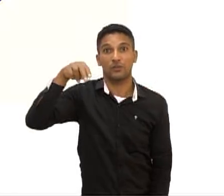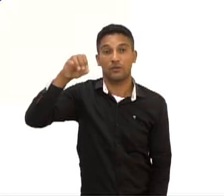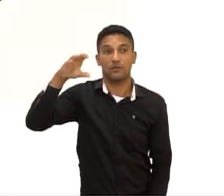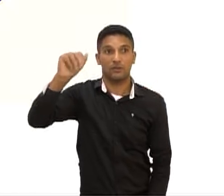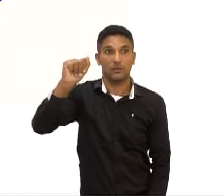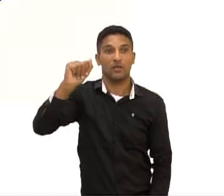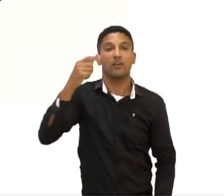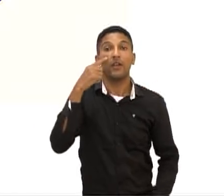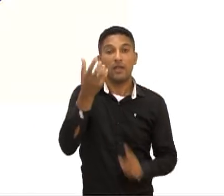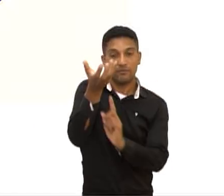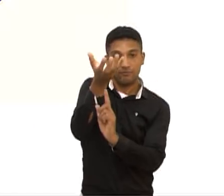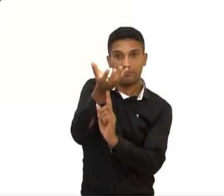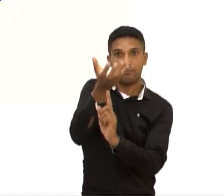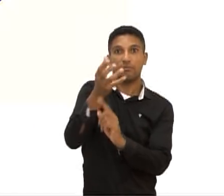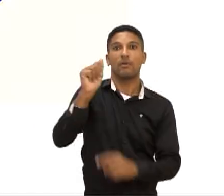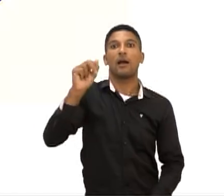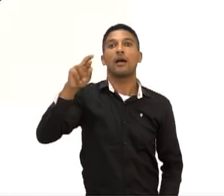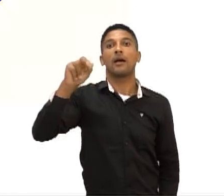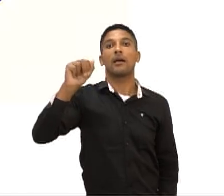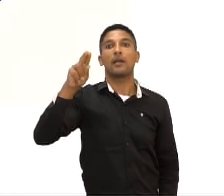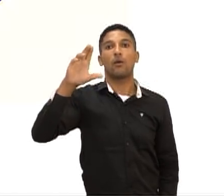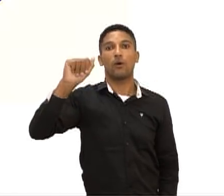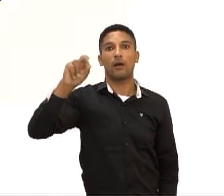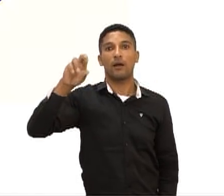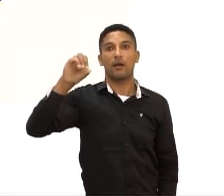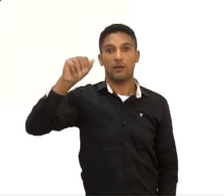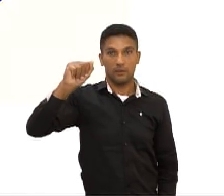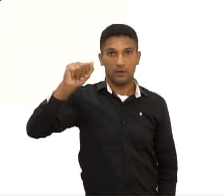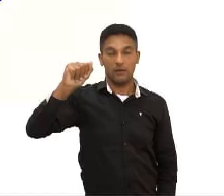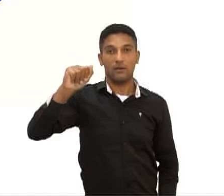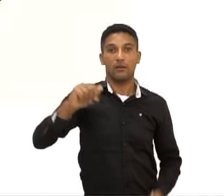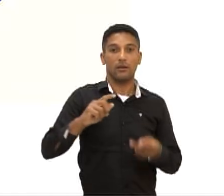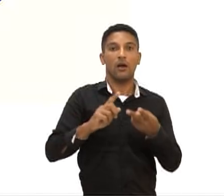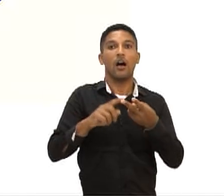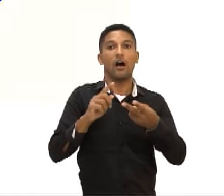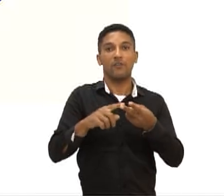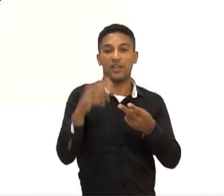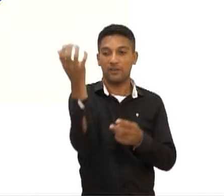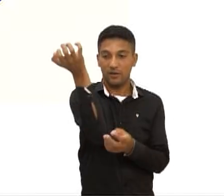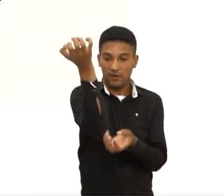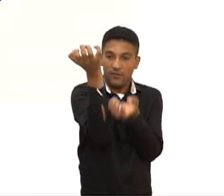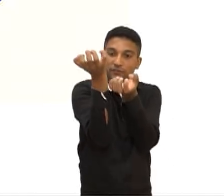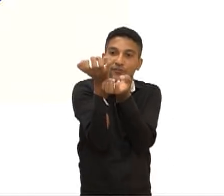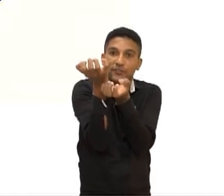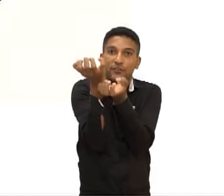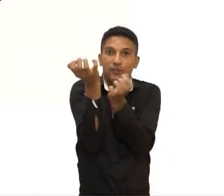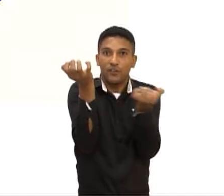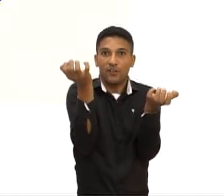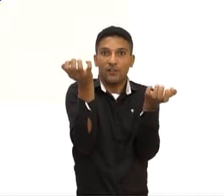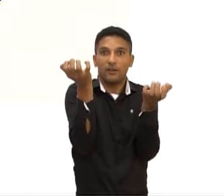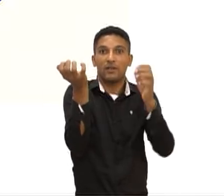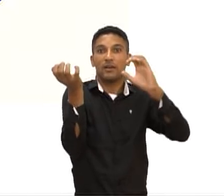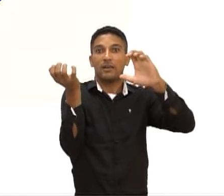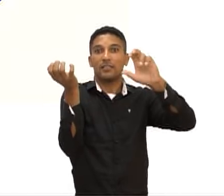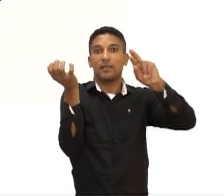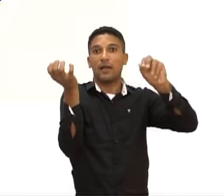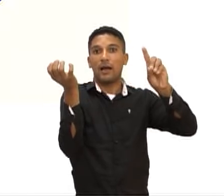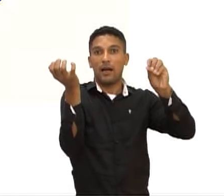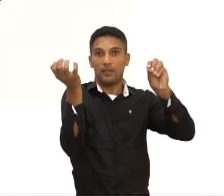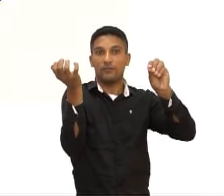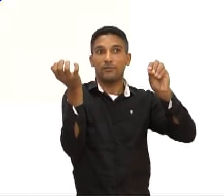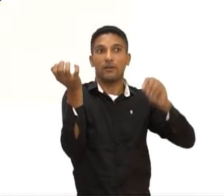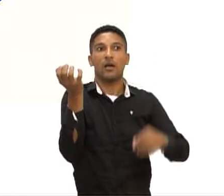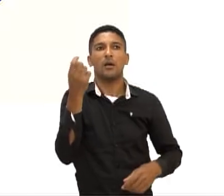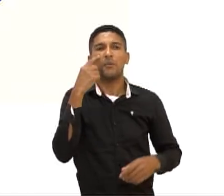das araucárias, pampas, cerrados, Pantanal e as regiões litorâneas. Se